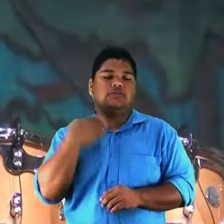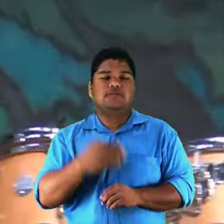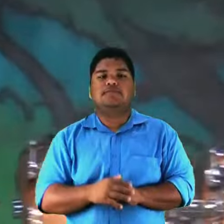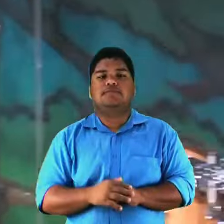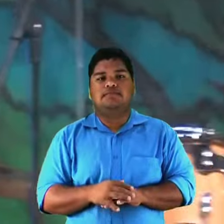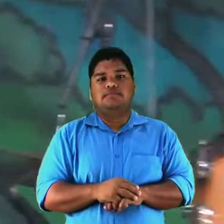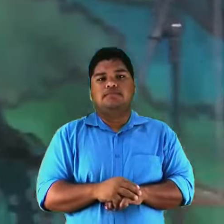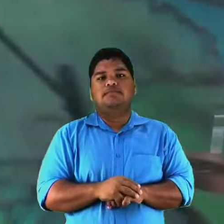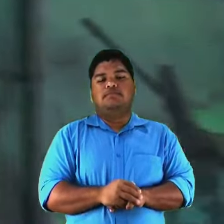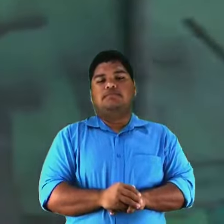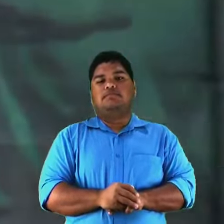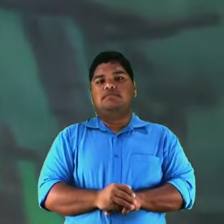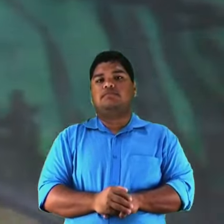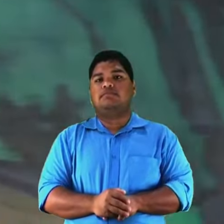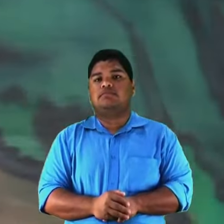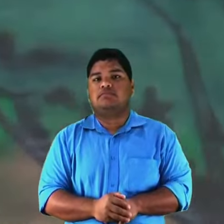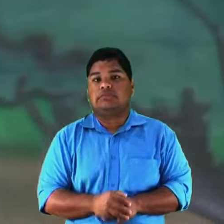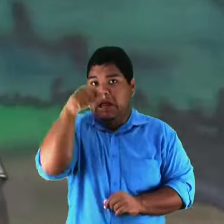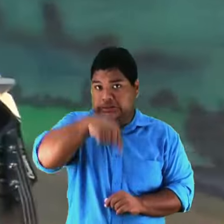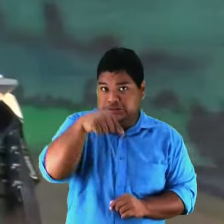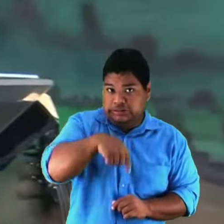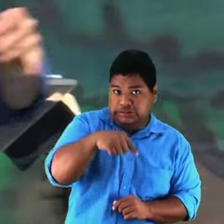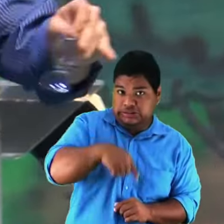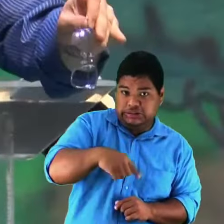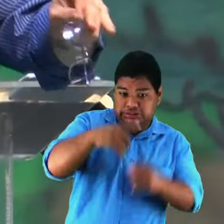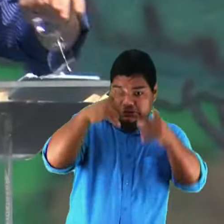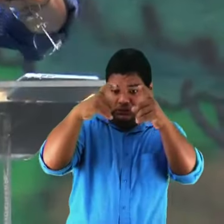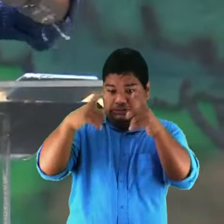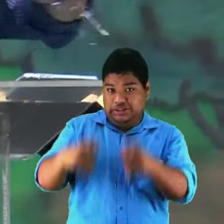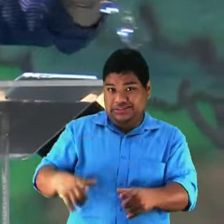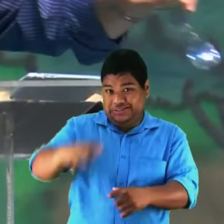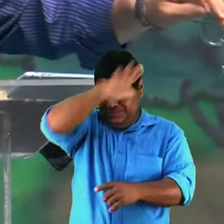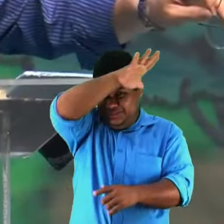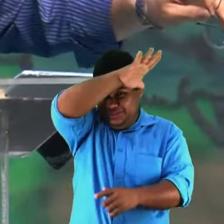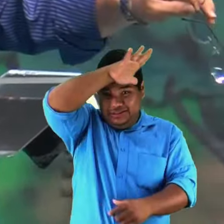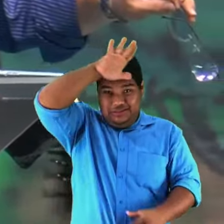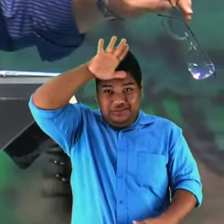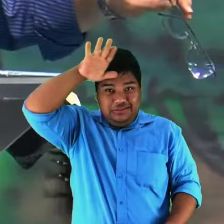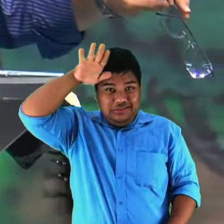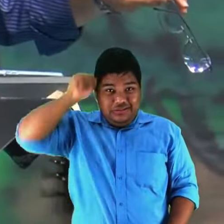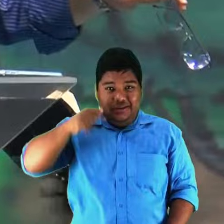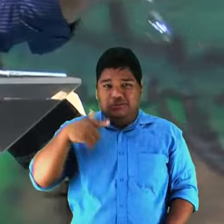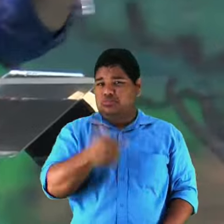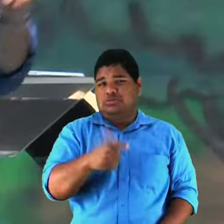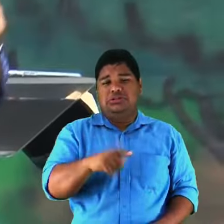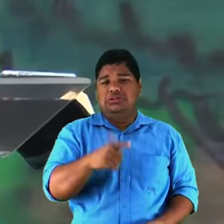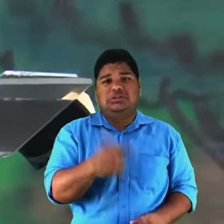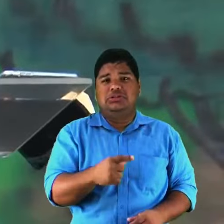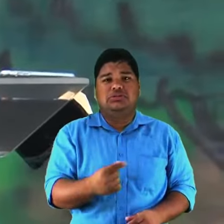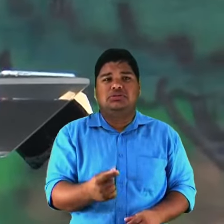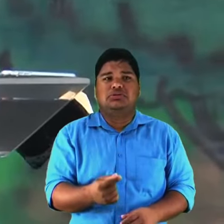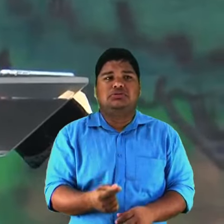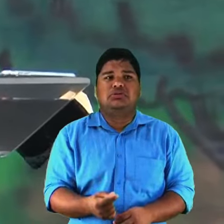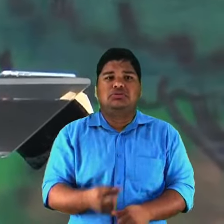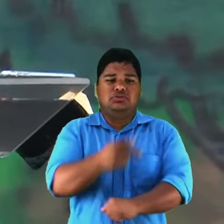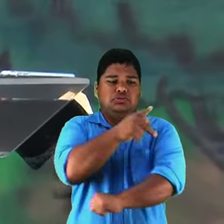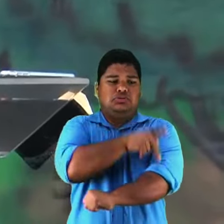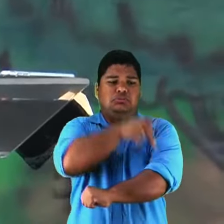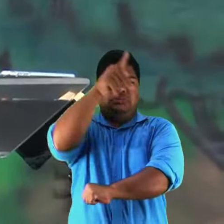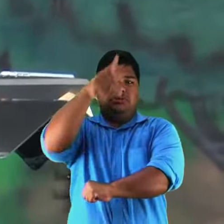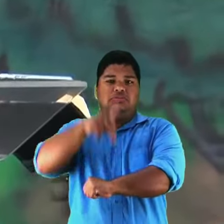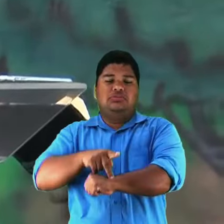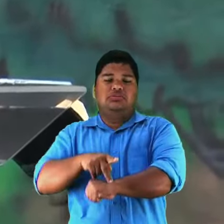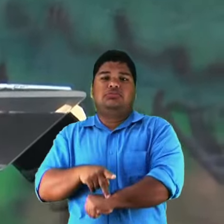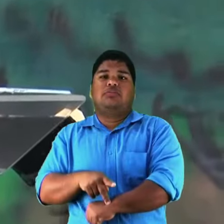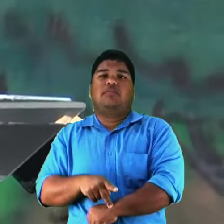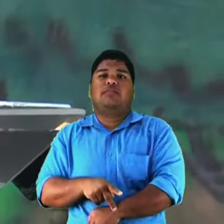Olha, aqui na cidade de Manaus, naquele tempo não tinha shopping. Todo mundo que ia comprar alguma coisa ia para o